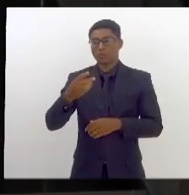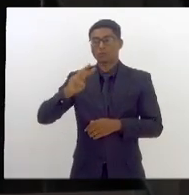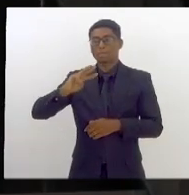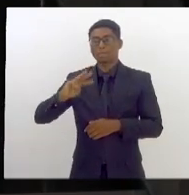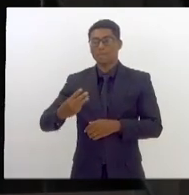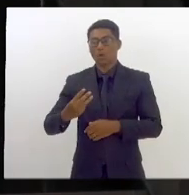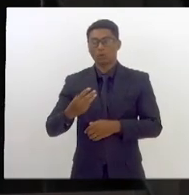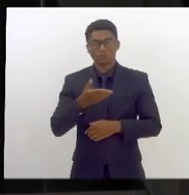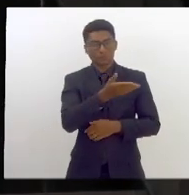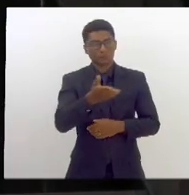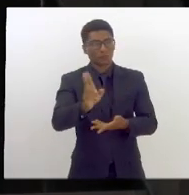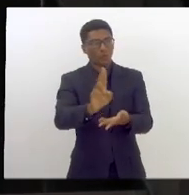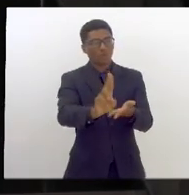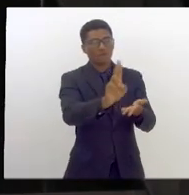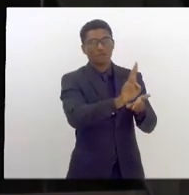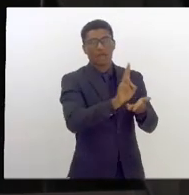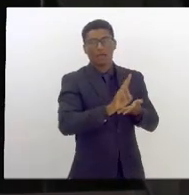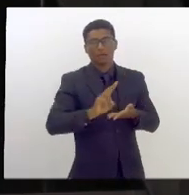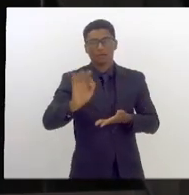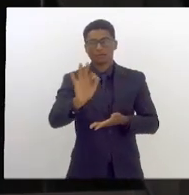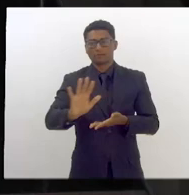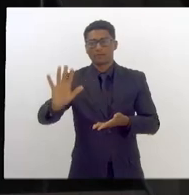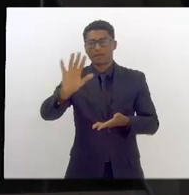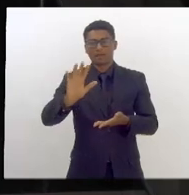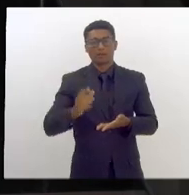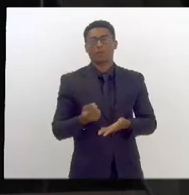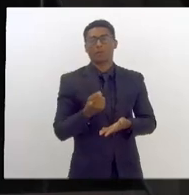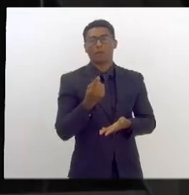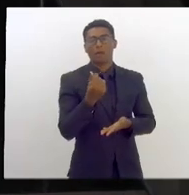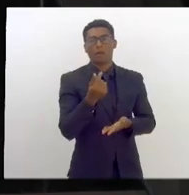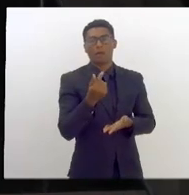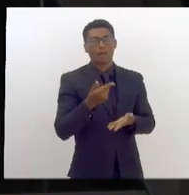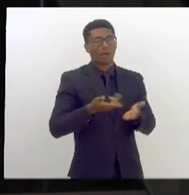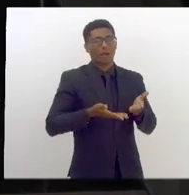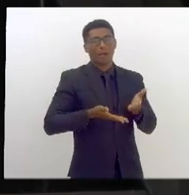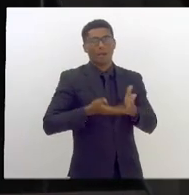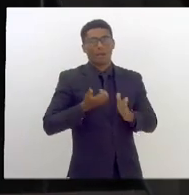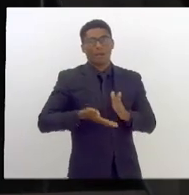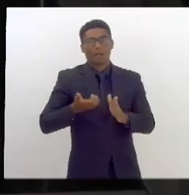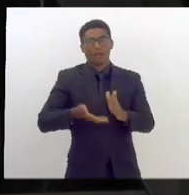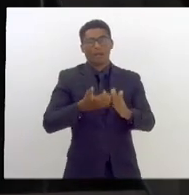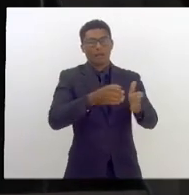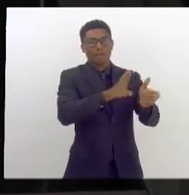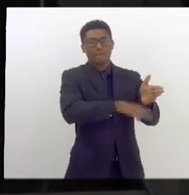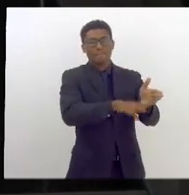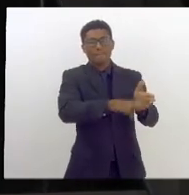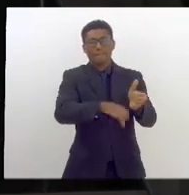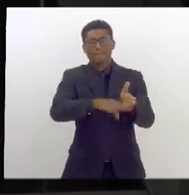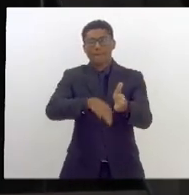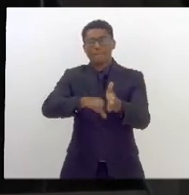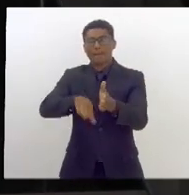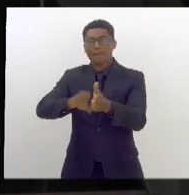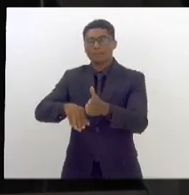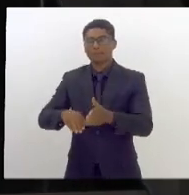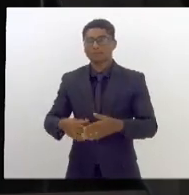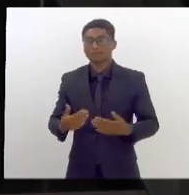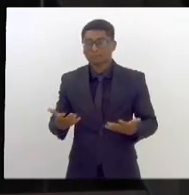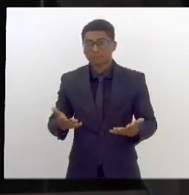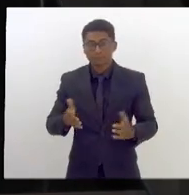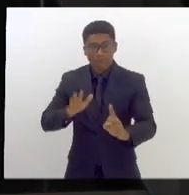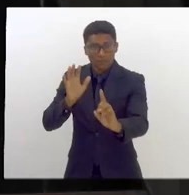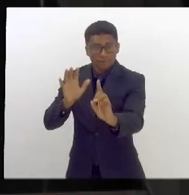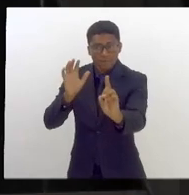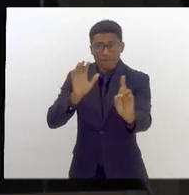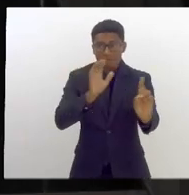universidades federais na verdade ao todo a supressão orçamentária que afetou o conjunto